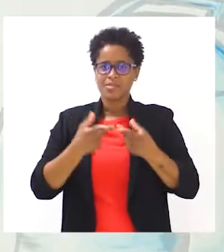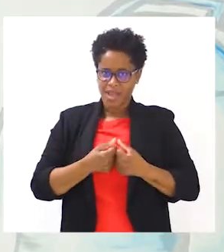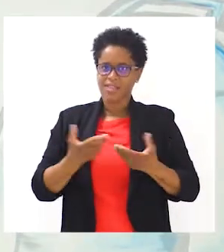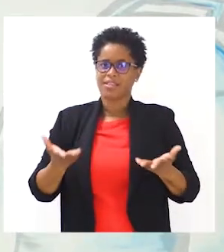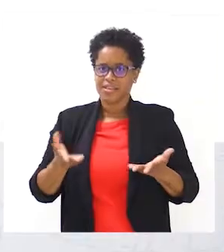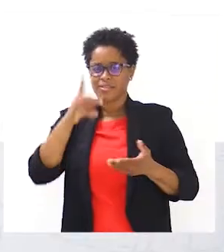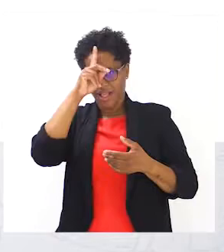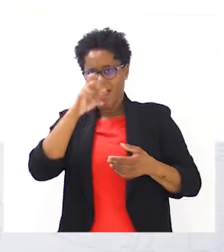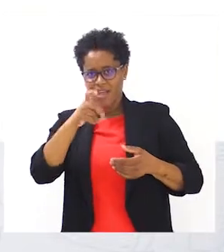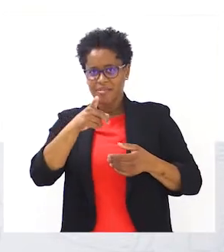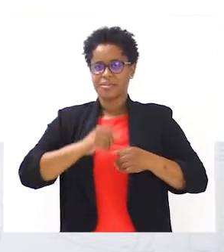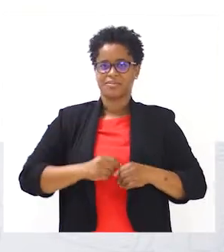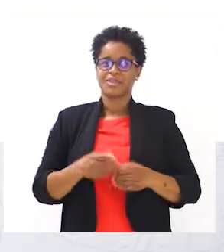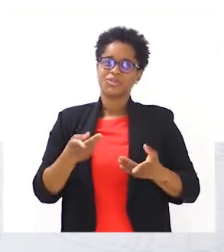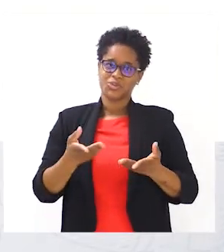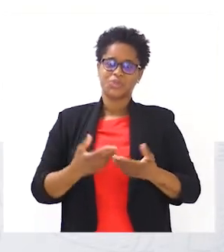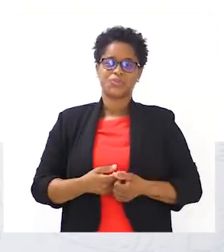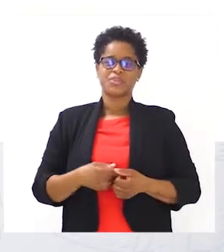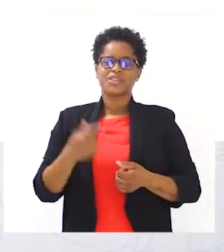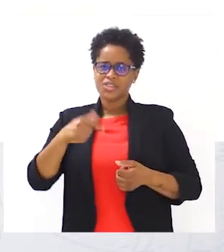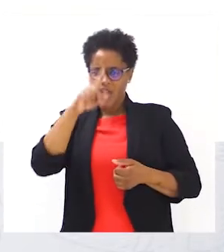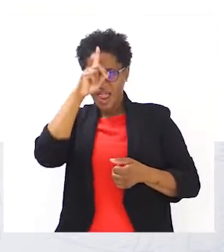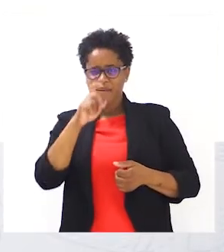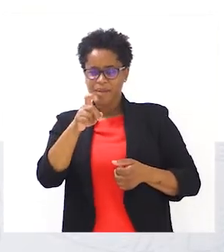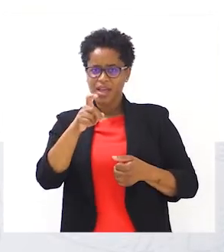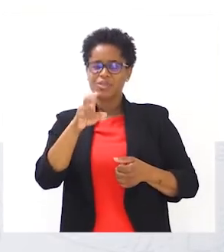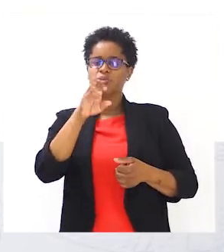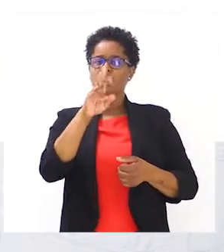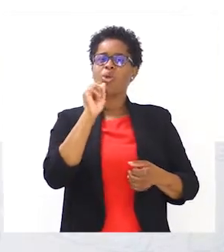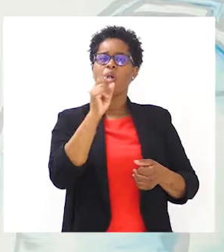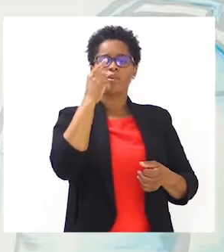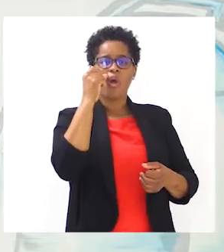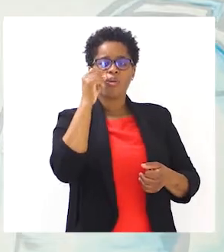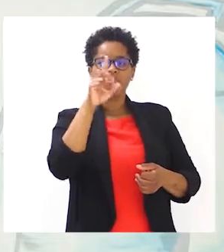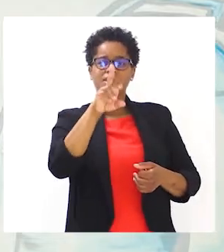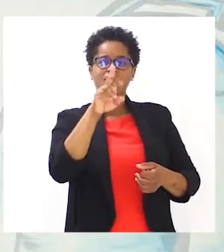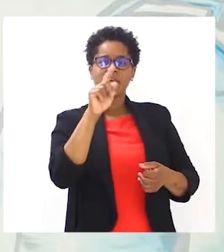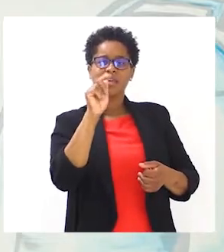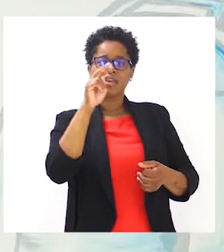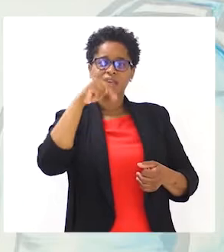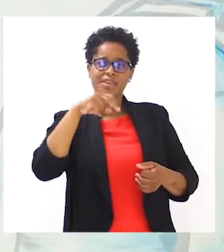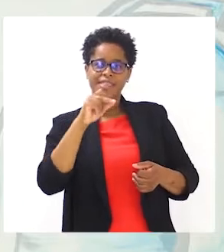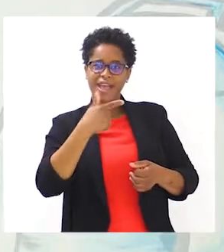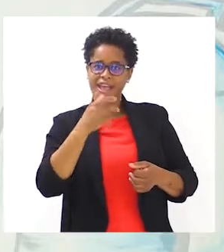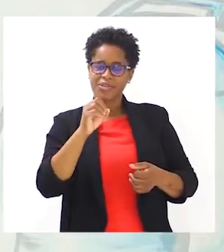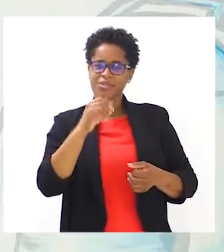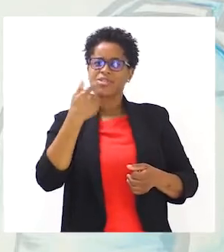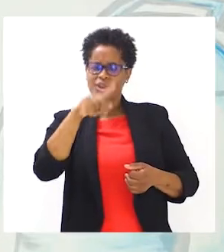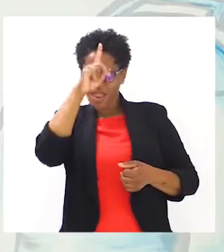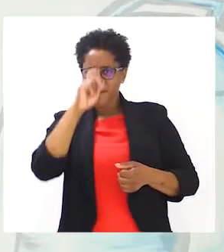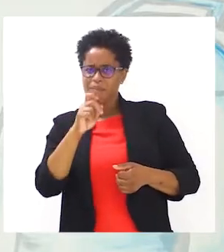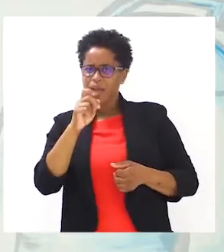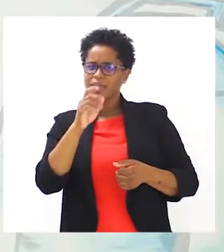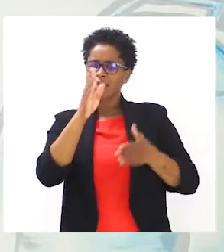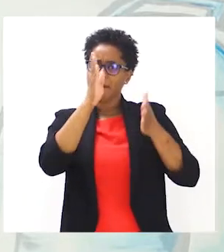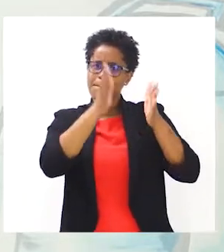não? Isso. Estão a lembrar do Renato? Isso. Estão a lembrar da porção